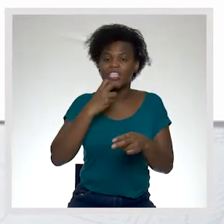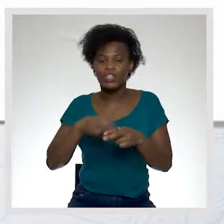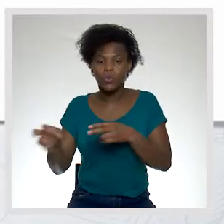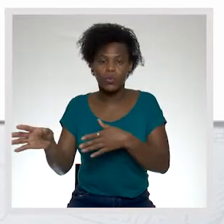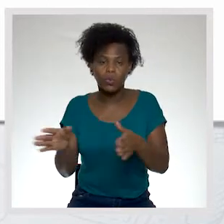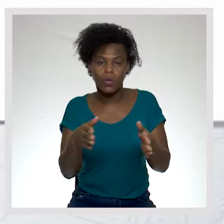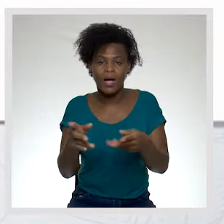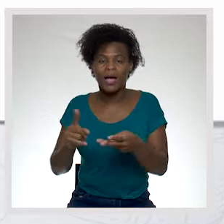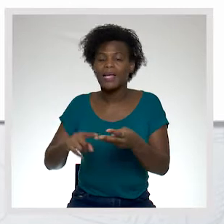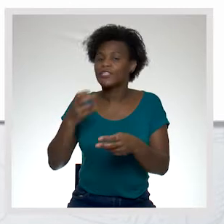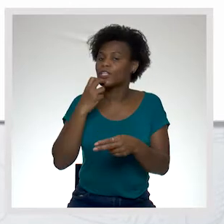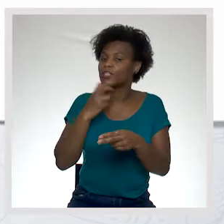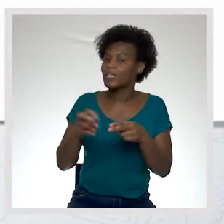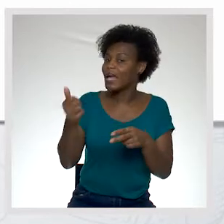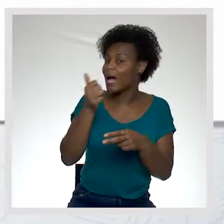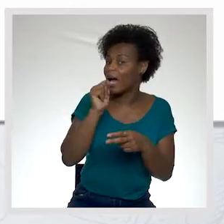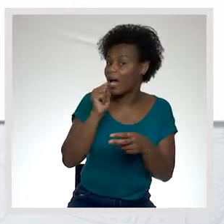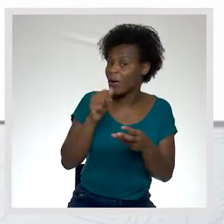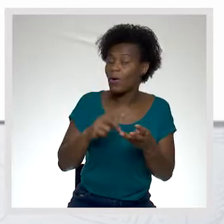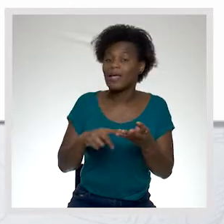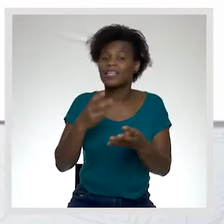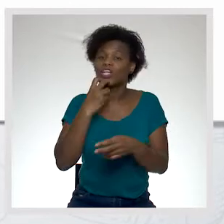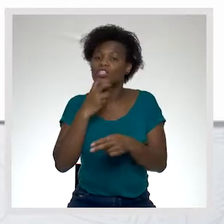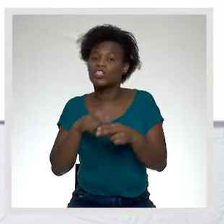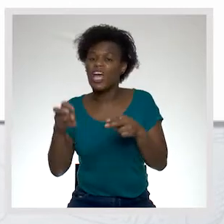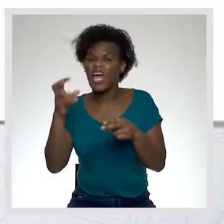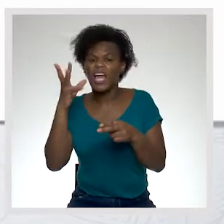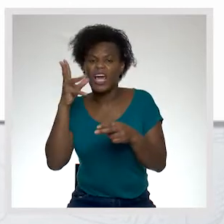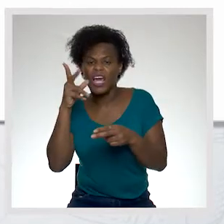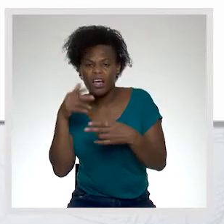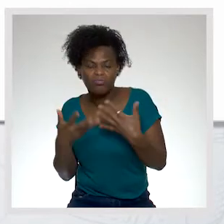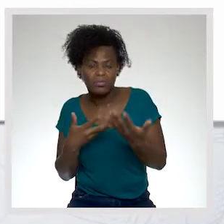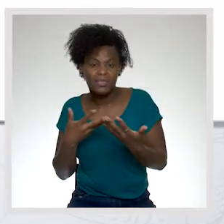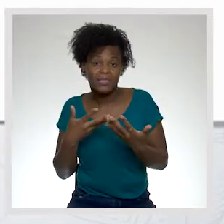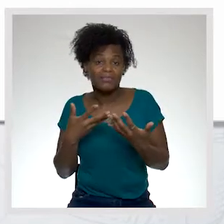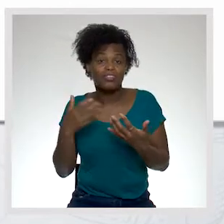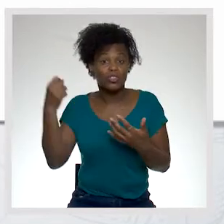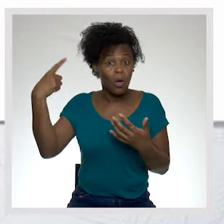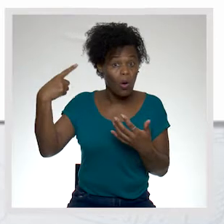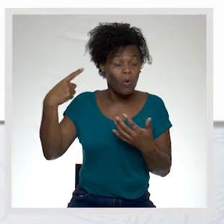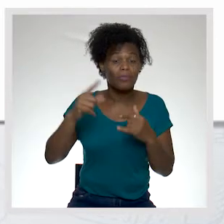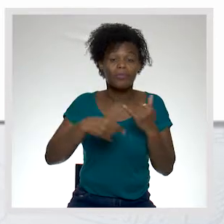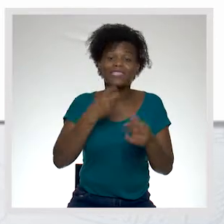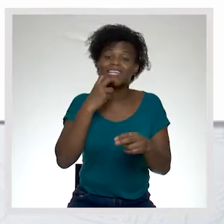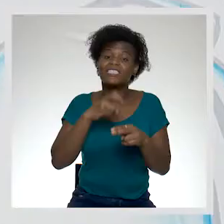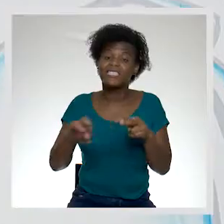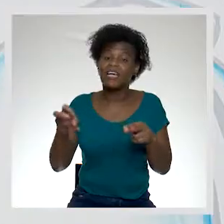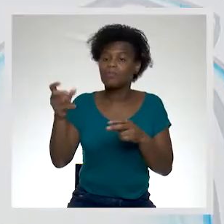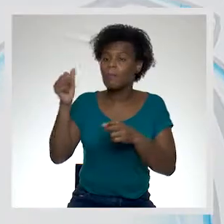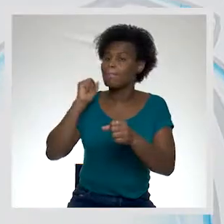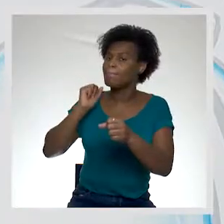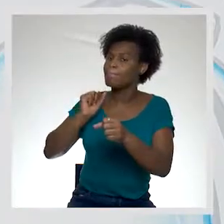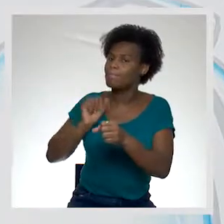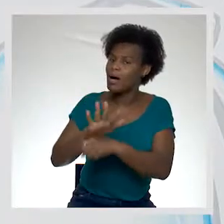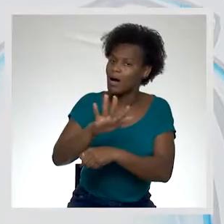energia hidroelétrica e a energia geotérmica e a energia dos oceanos.